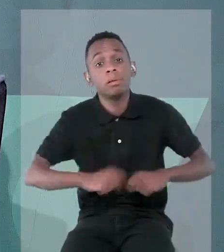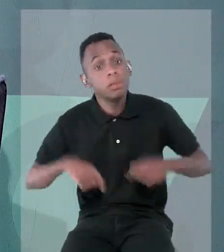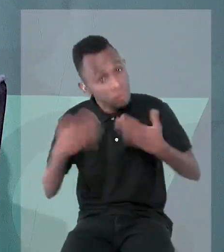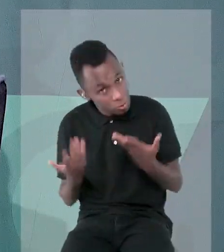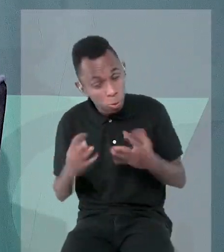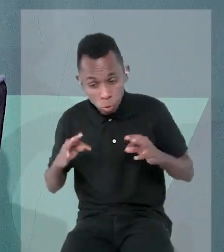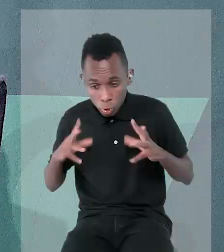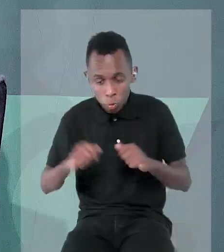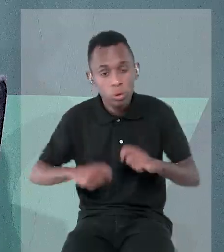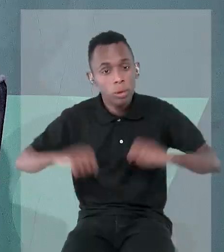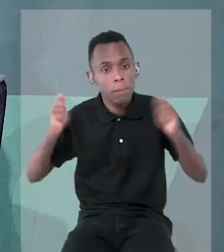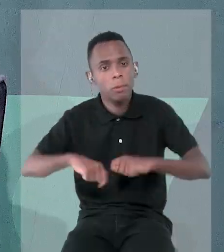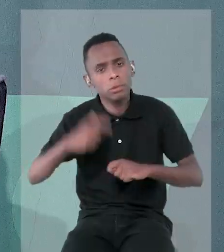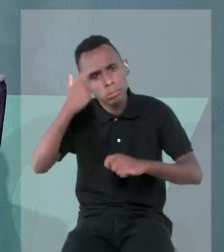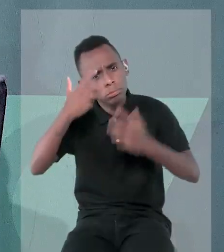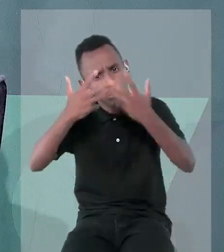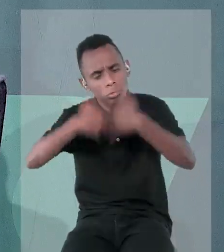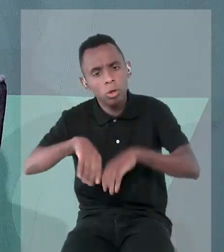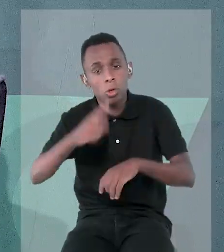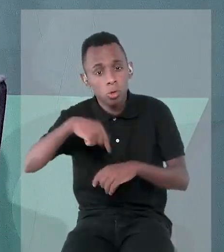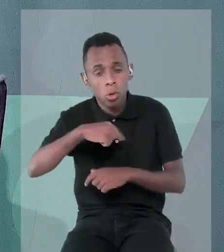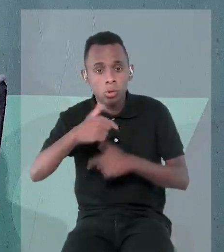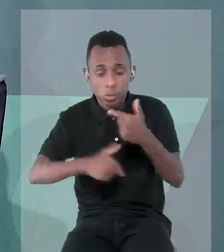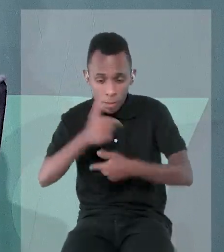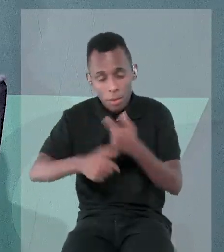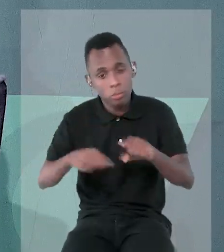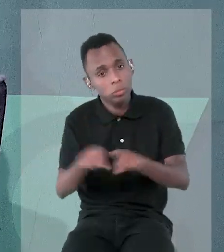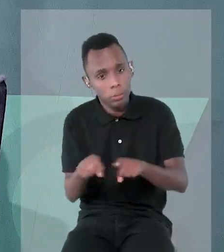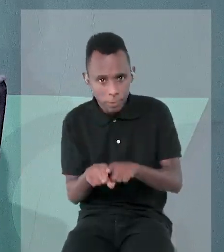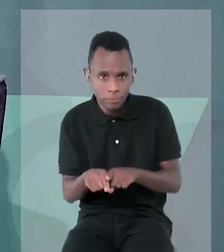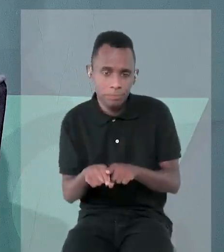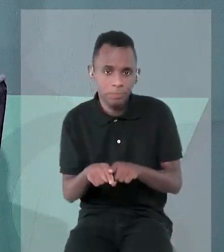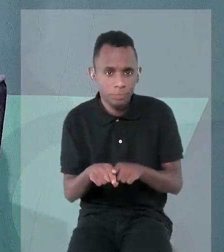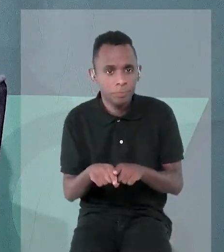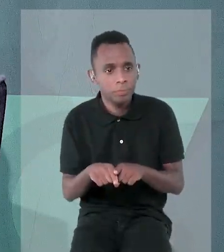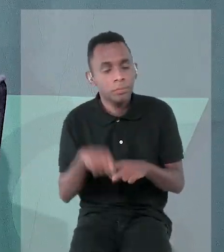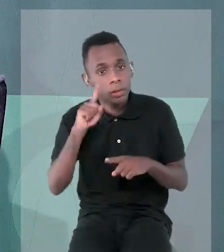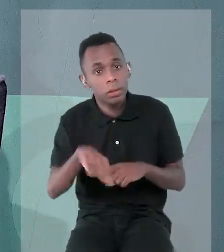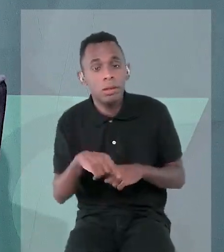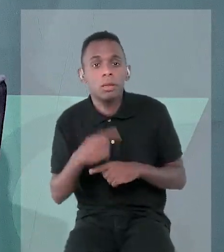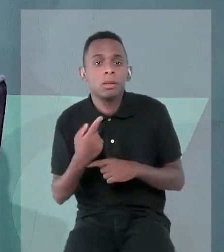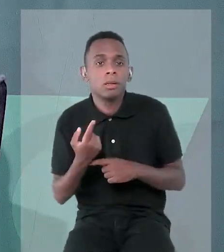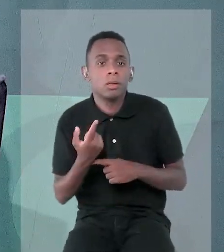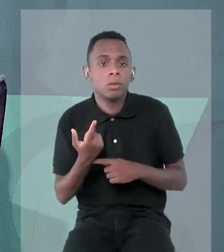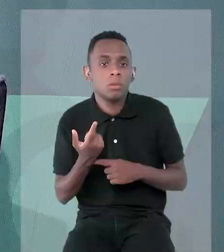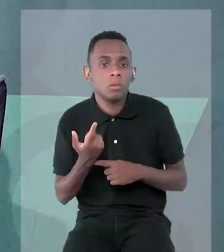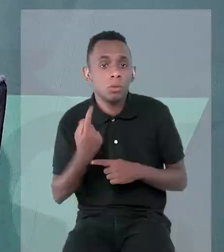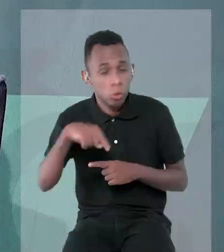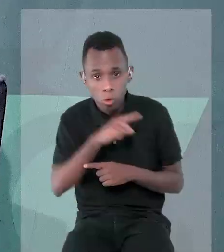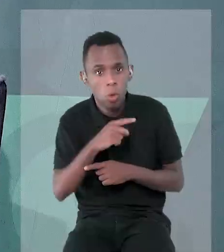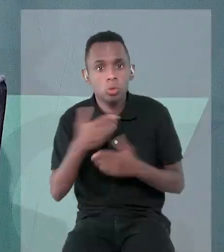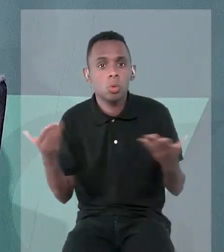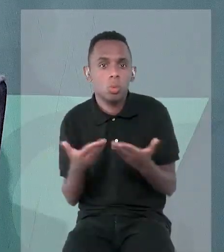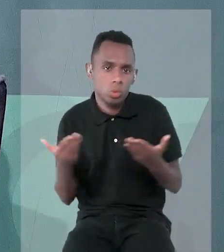que a gente repensasse totalmente nosso modelo de transformação e nos levasse ao ponto onde a gente